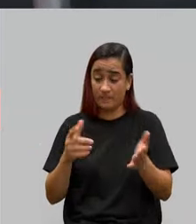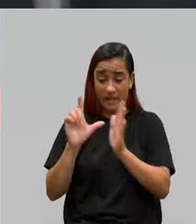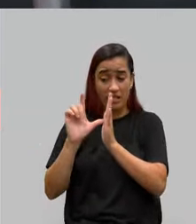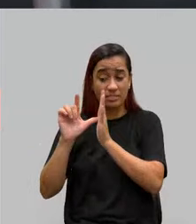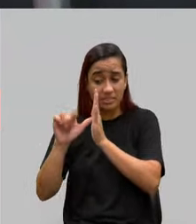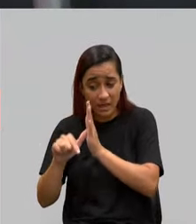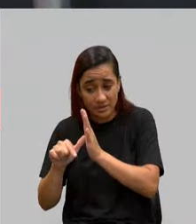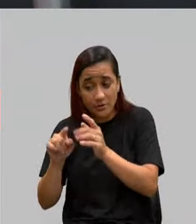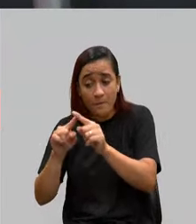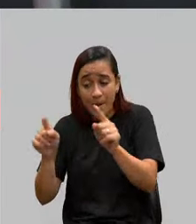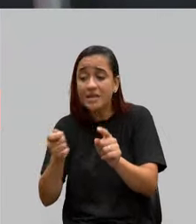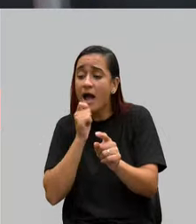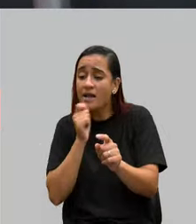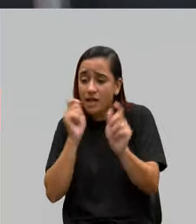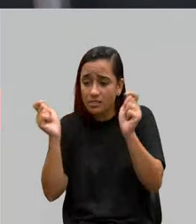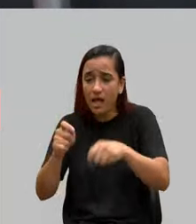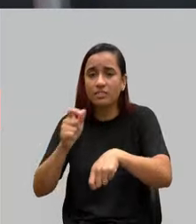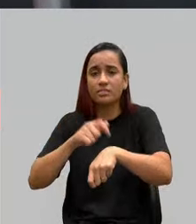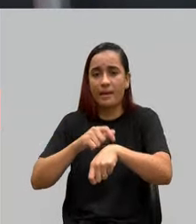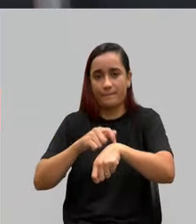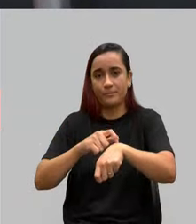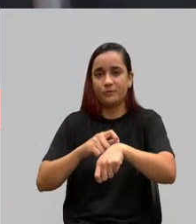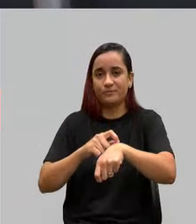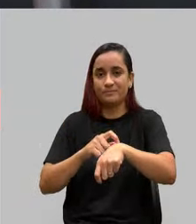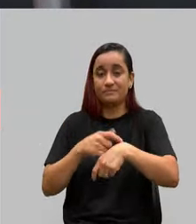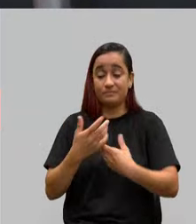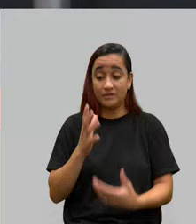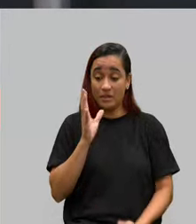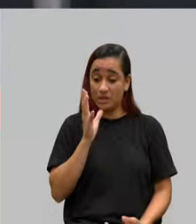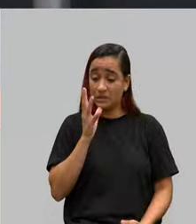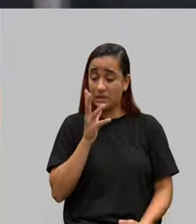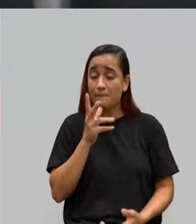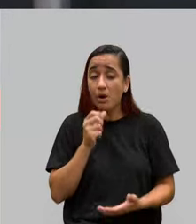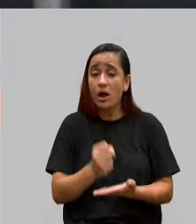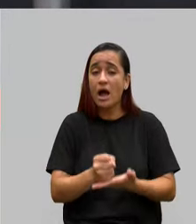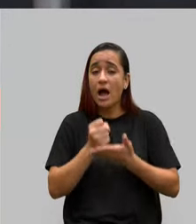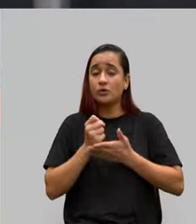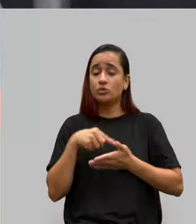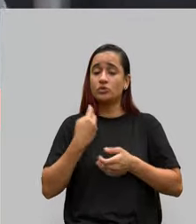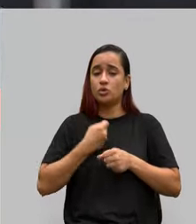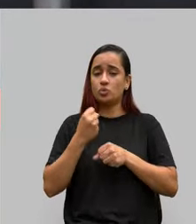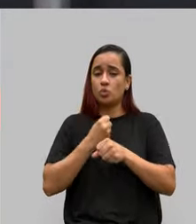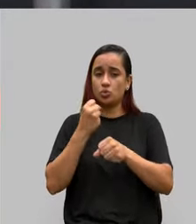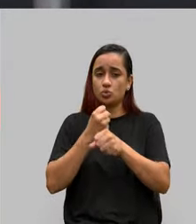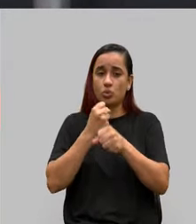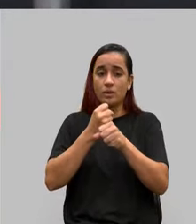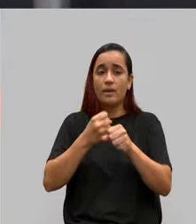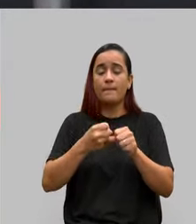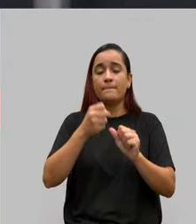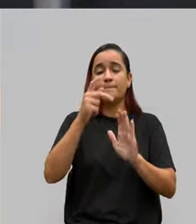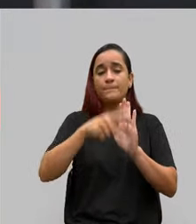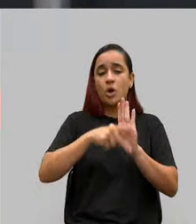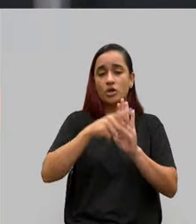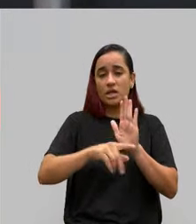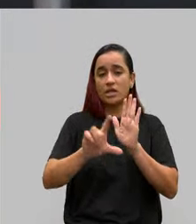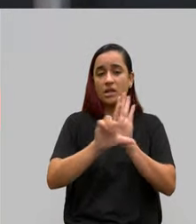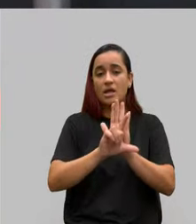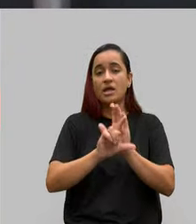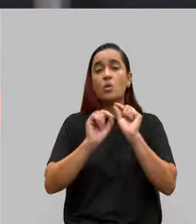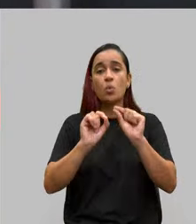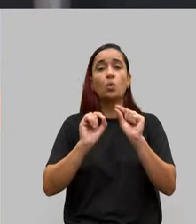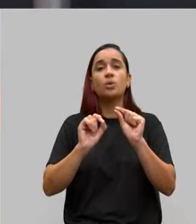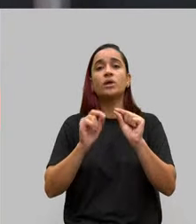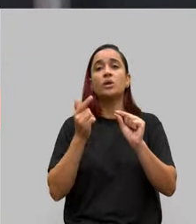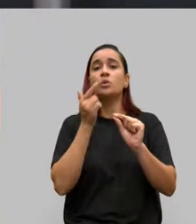mas em tempo a demora ajuda-nos a construir um projeto de lei que não repercuta eventuais limitações ou